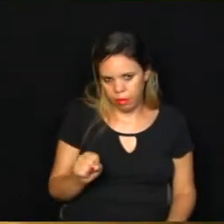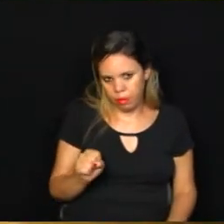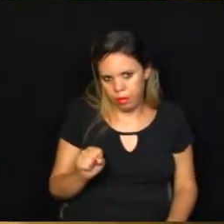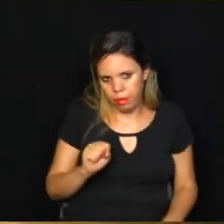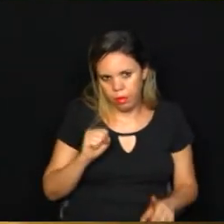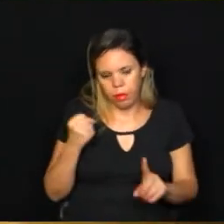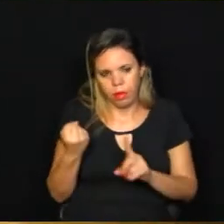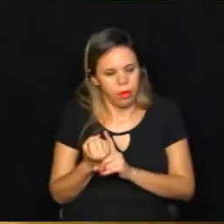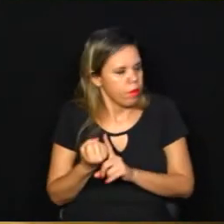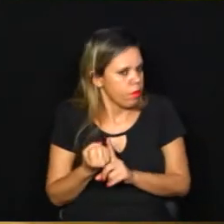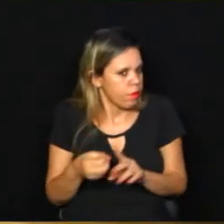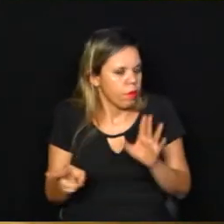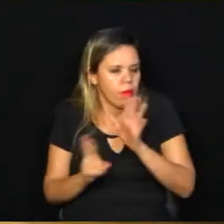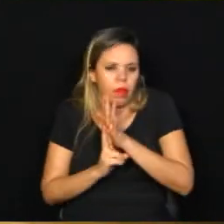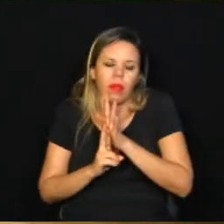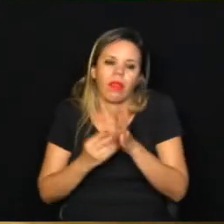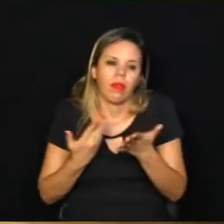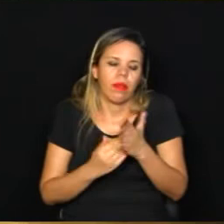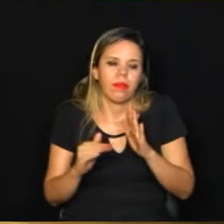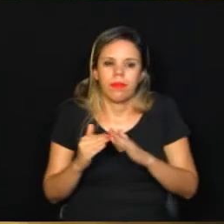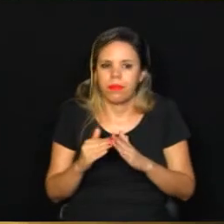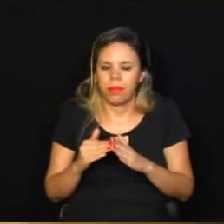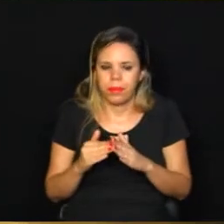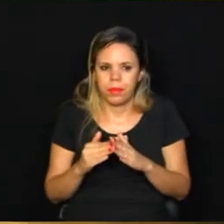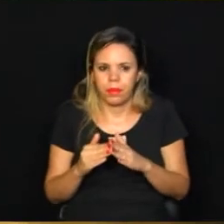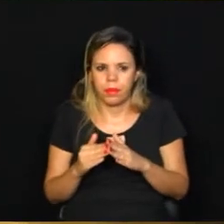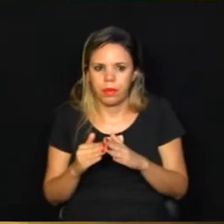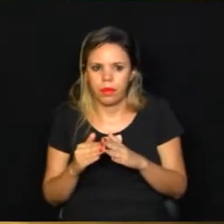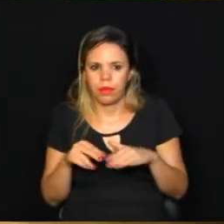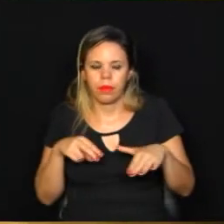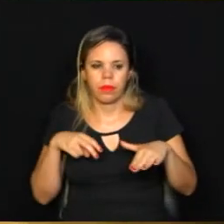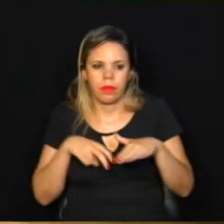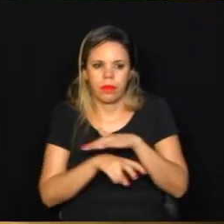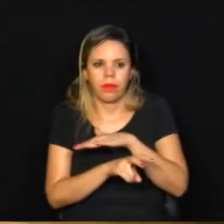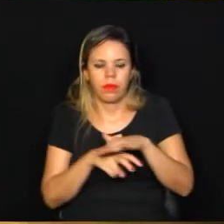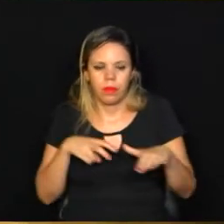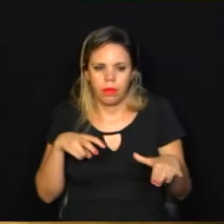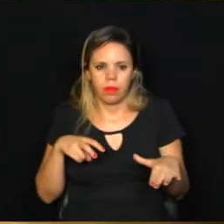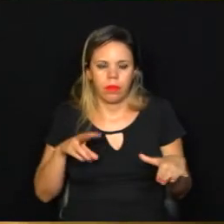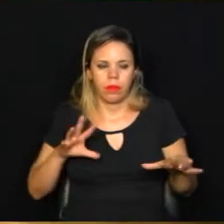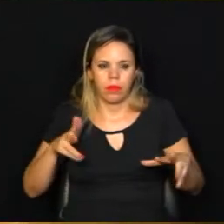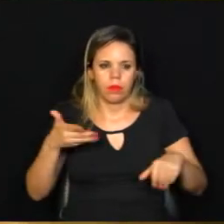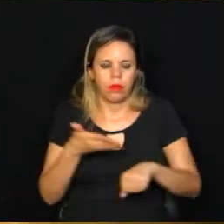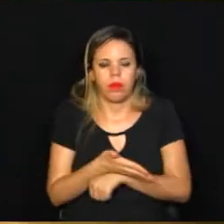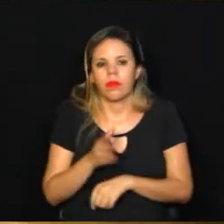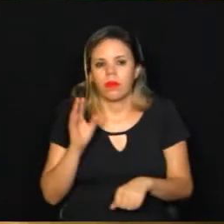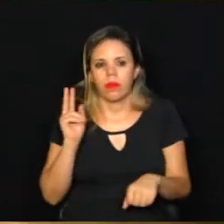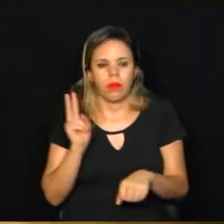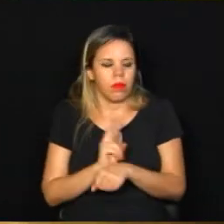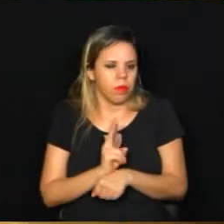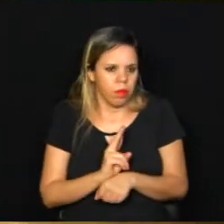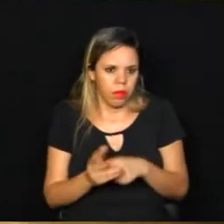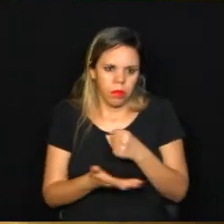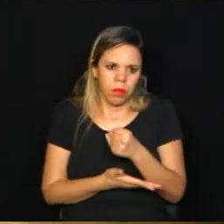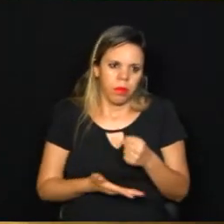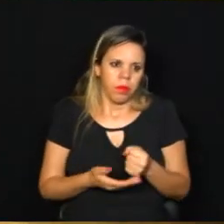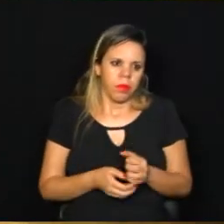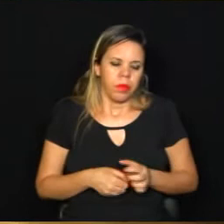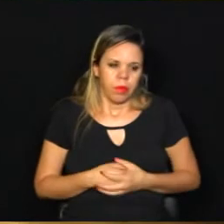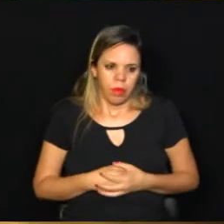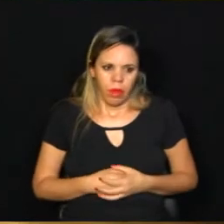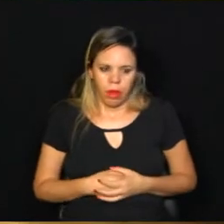Assistência Social, são as escolas, né, as creches, fazem todos parte da proteção básica,